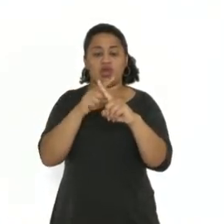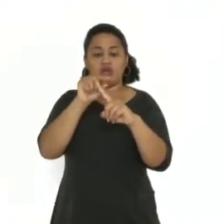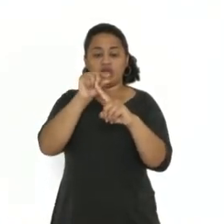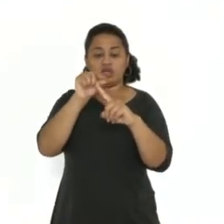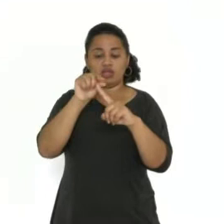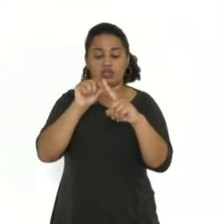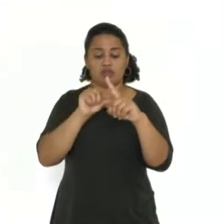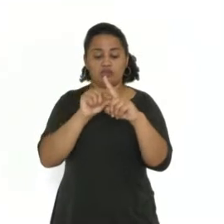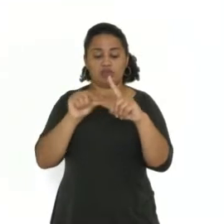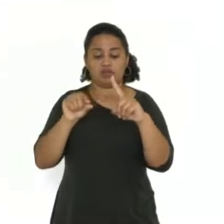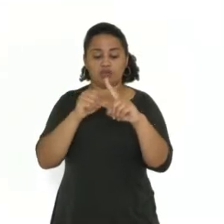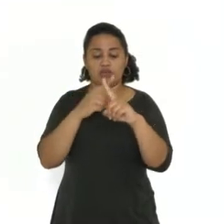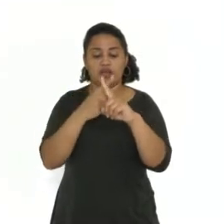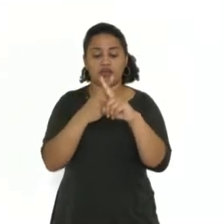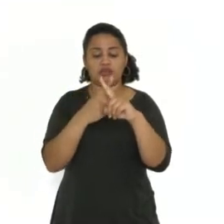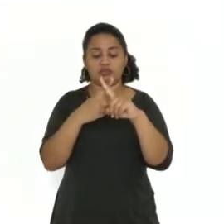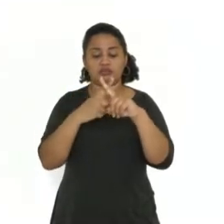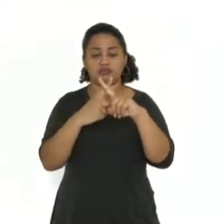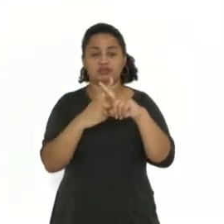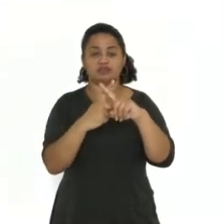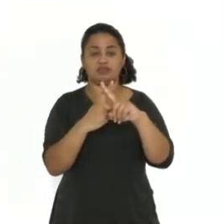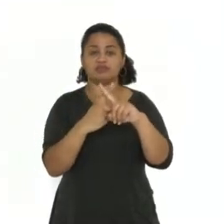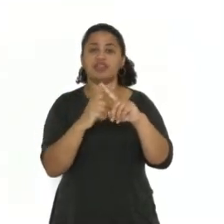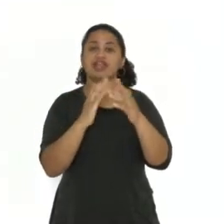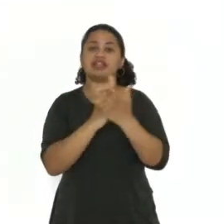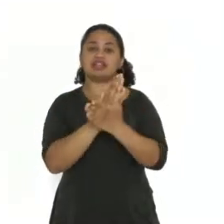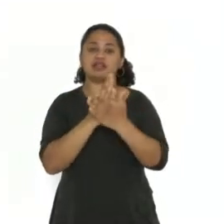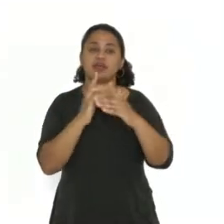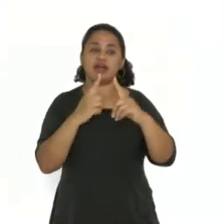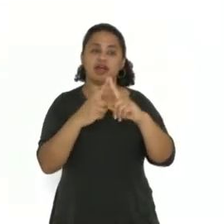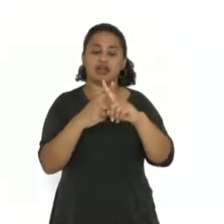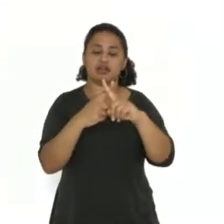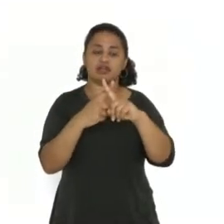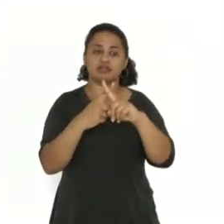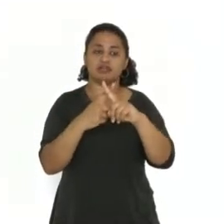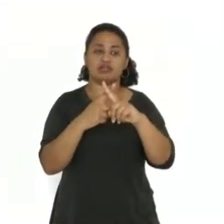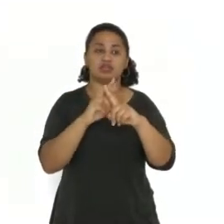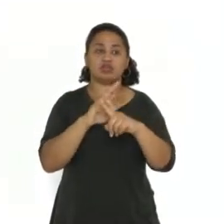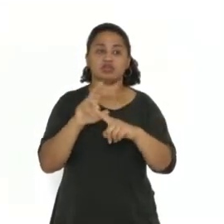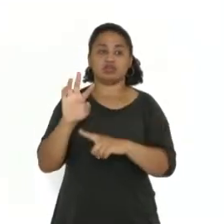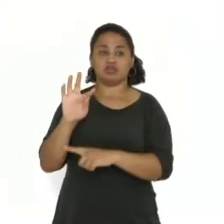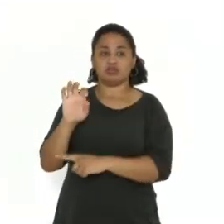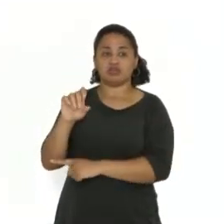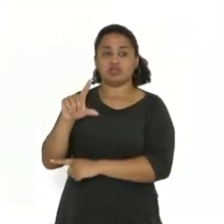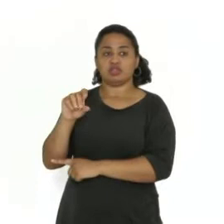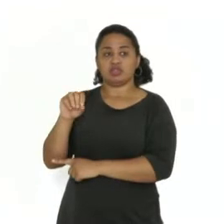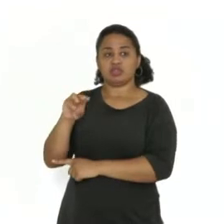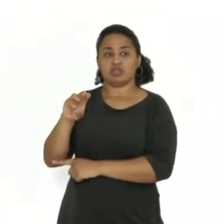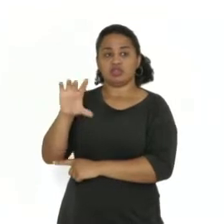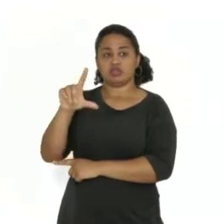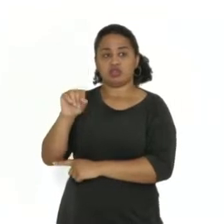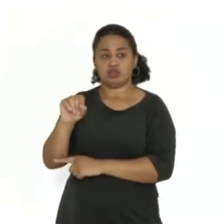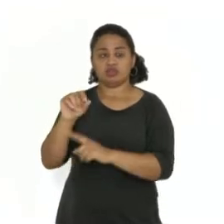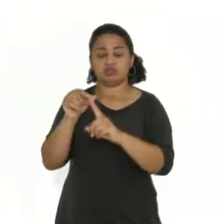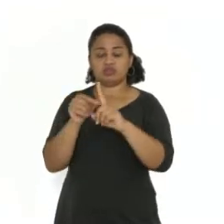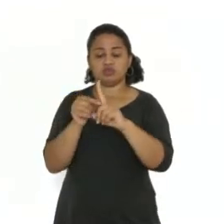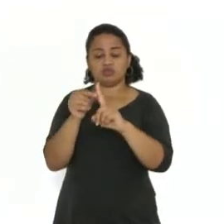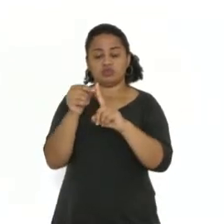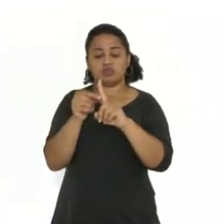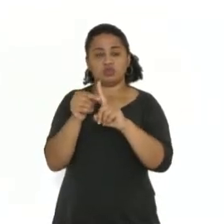embaixo, nós temos os, nas extremidades, então, os telômeros. E aqui o braço do